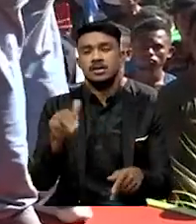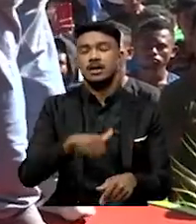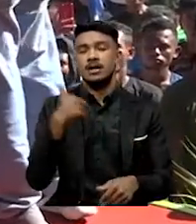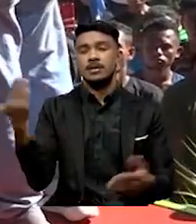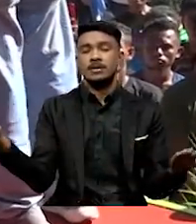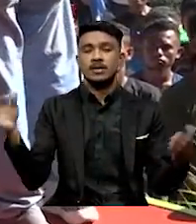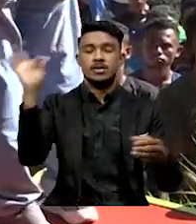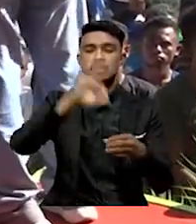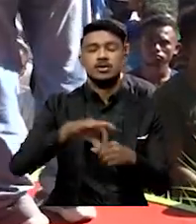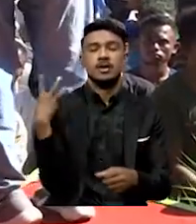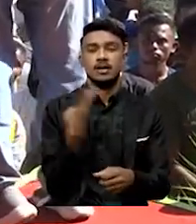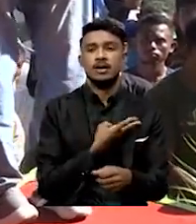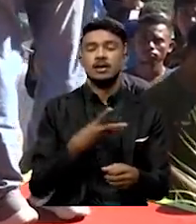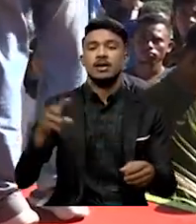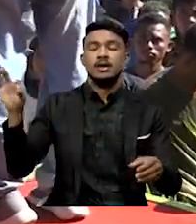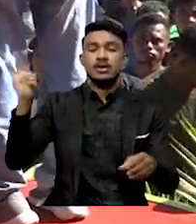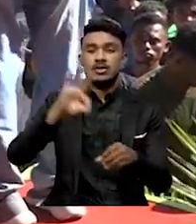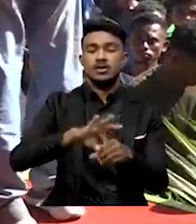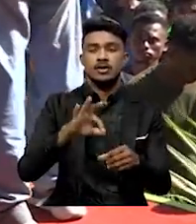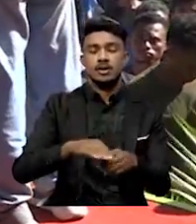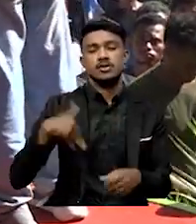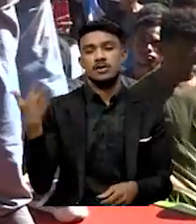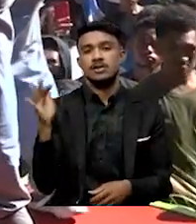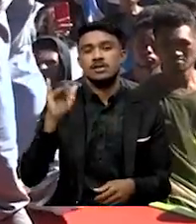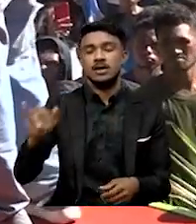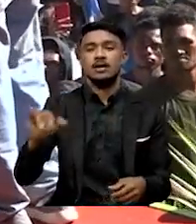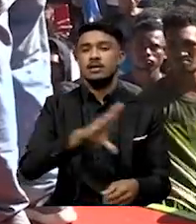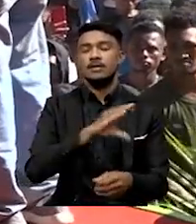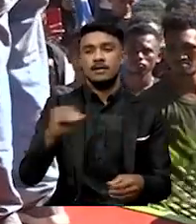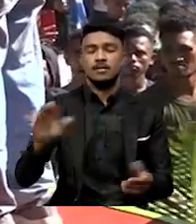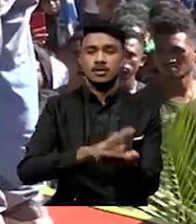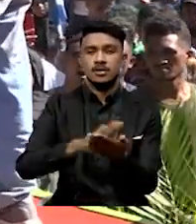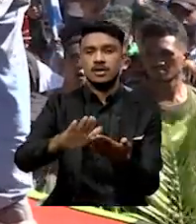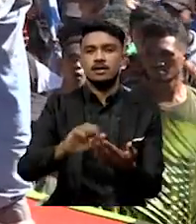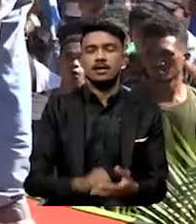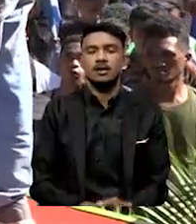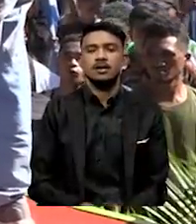ngida, sora pomu, sora jovem sire hamos dia.